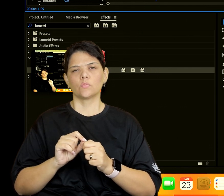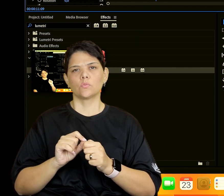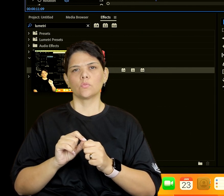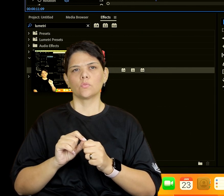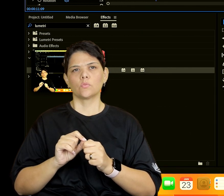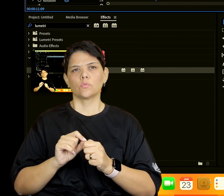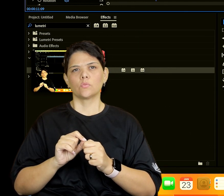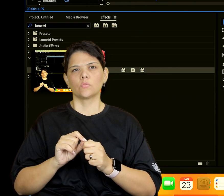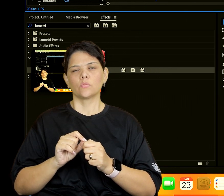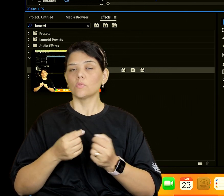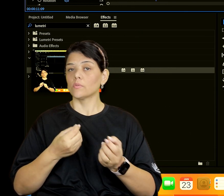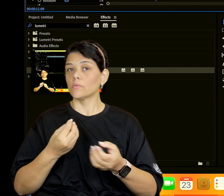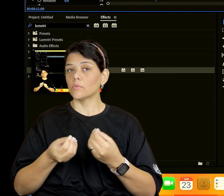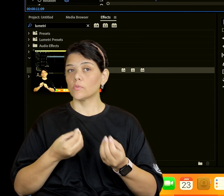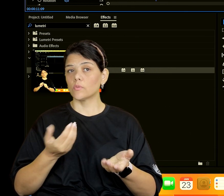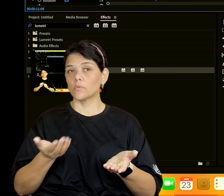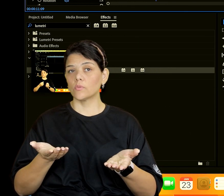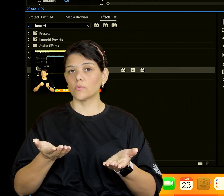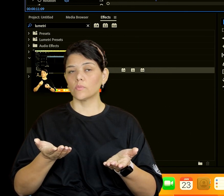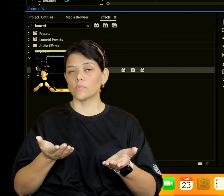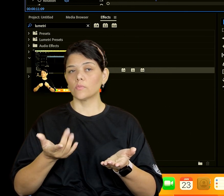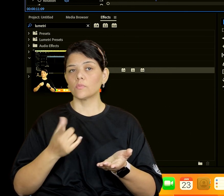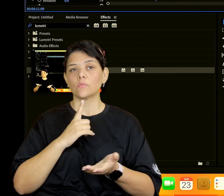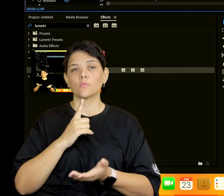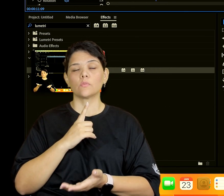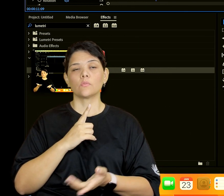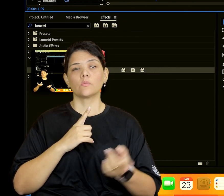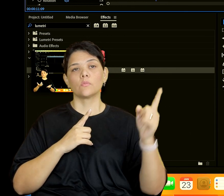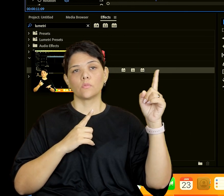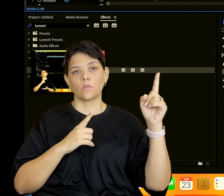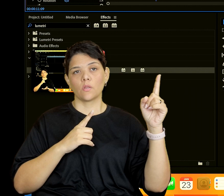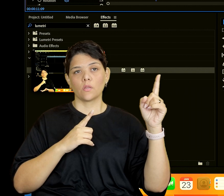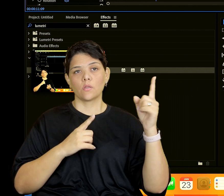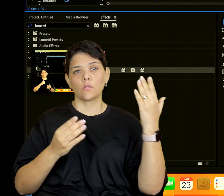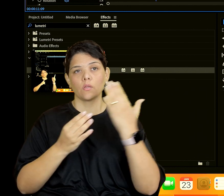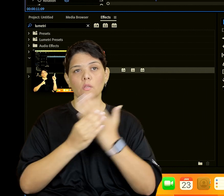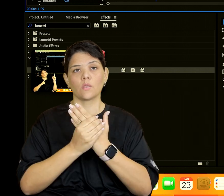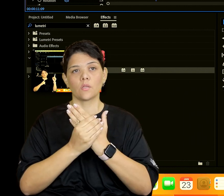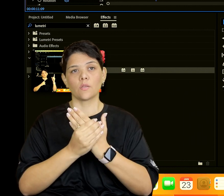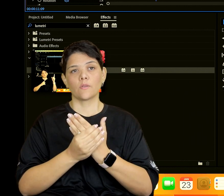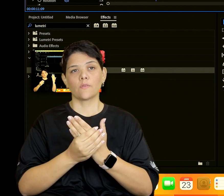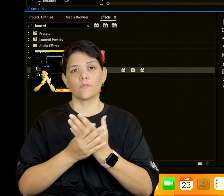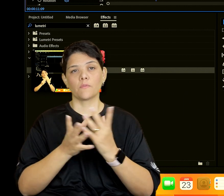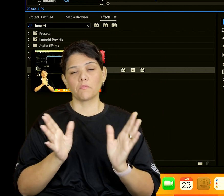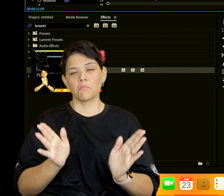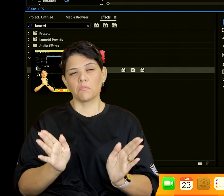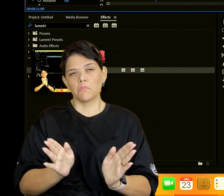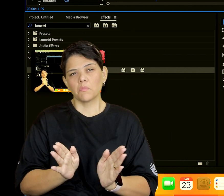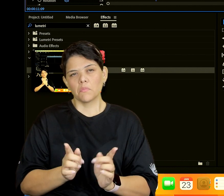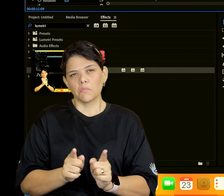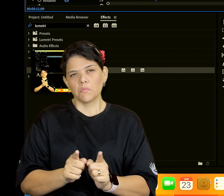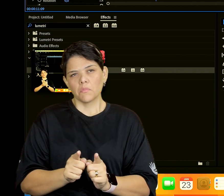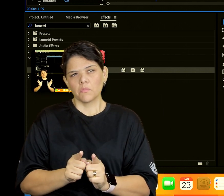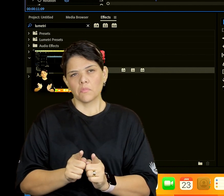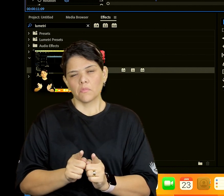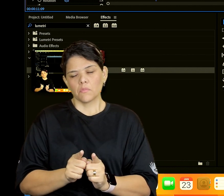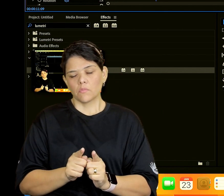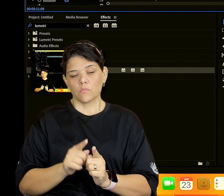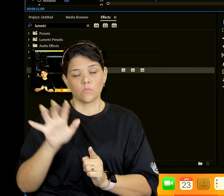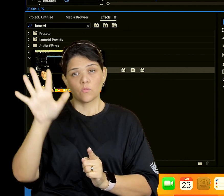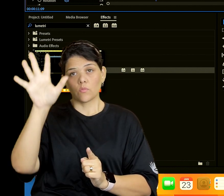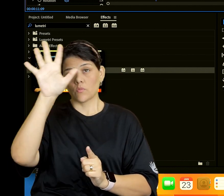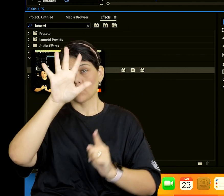Tá? A gente tem um arquivo muito pequeno num espaço muito maior do que ele